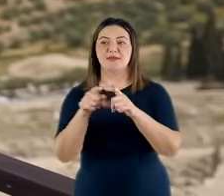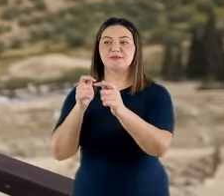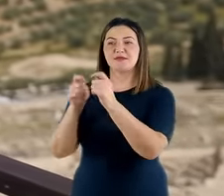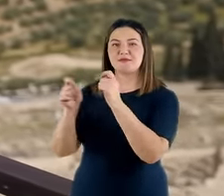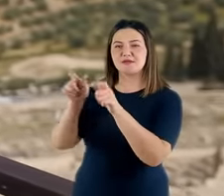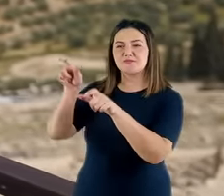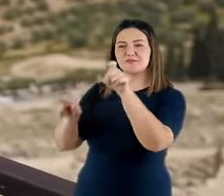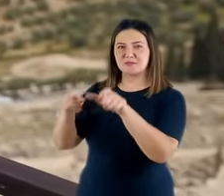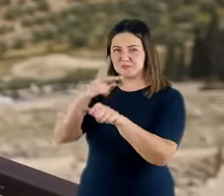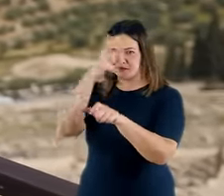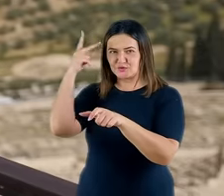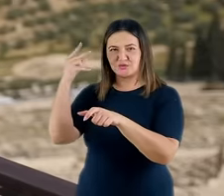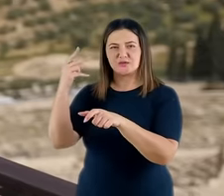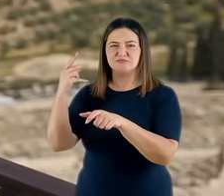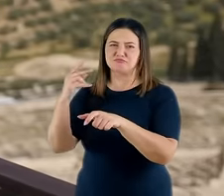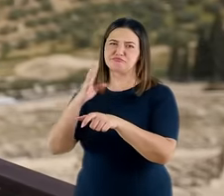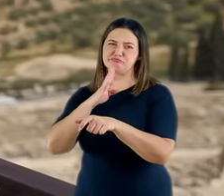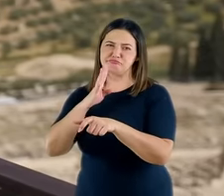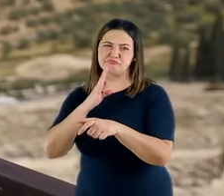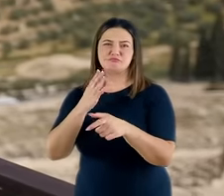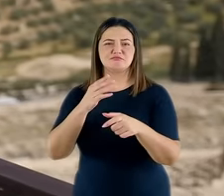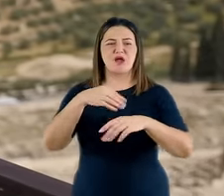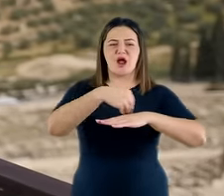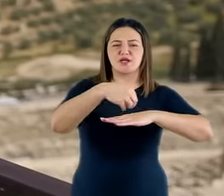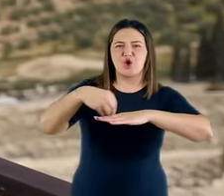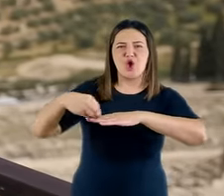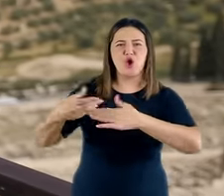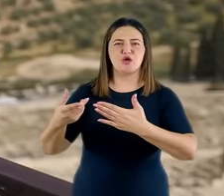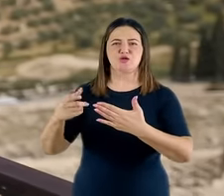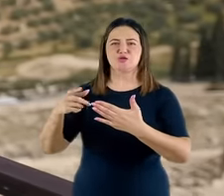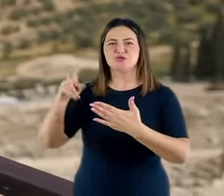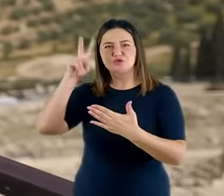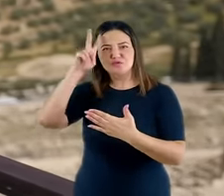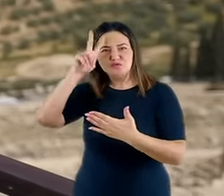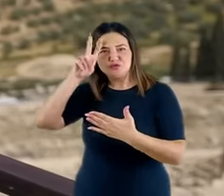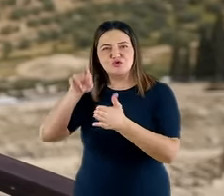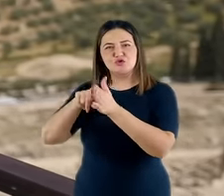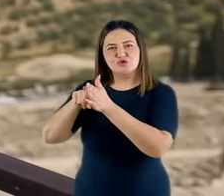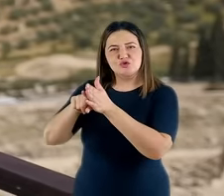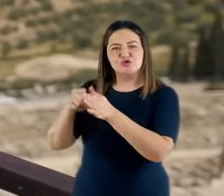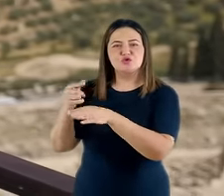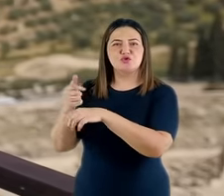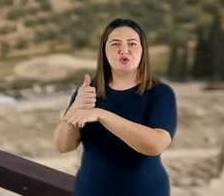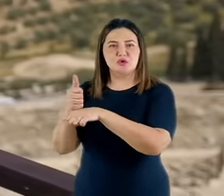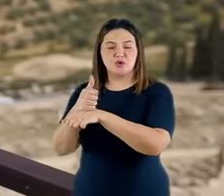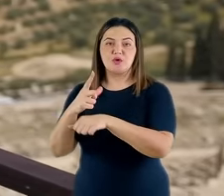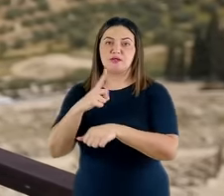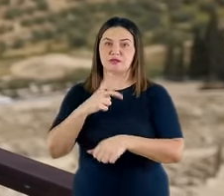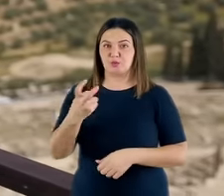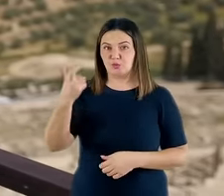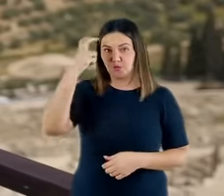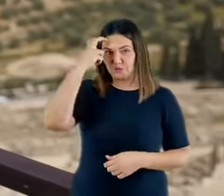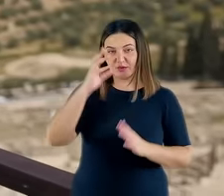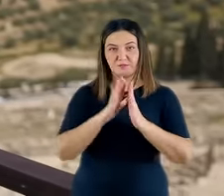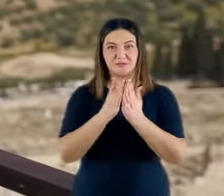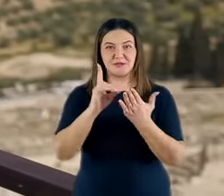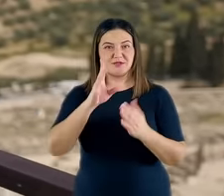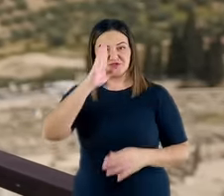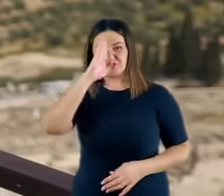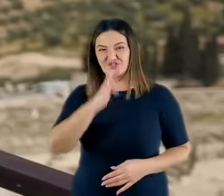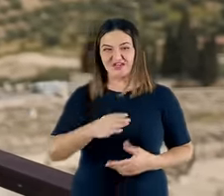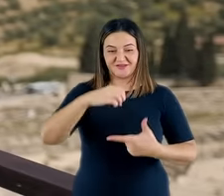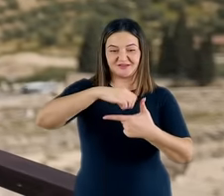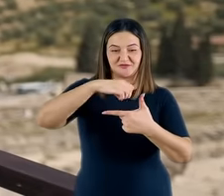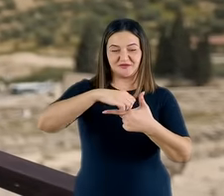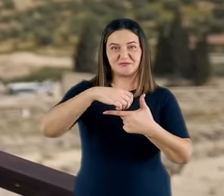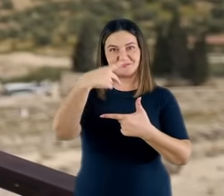Vamos entrevistar especialistas, arqueólogos, historiadores. Você tem muita informação aqui, cultura bíblica, direto da TV Novo